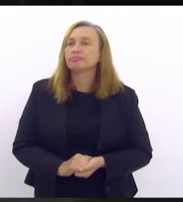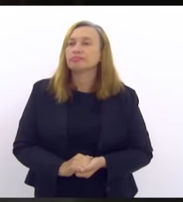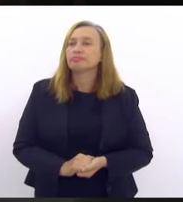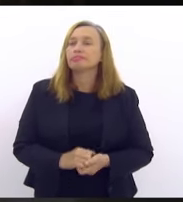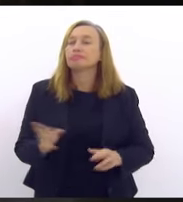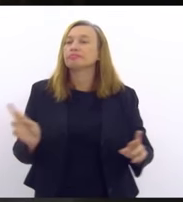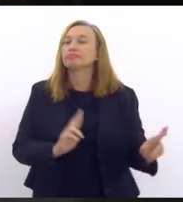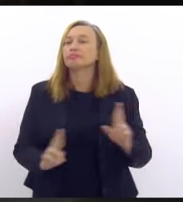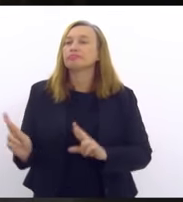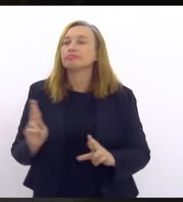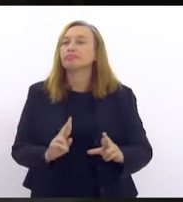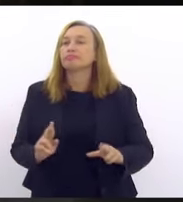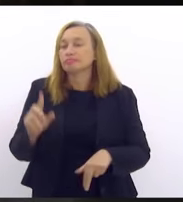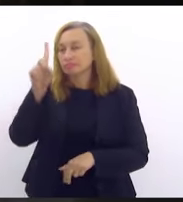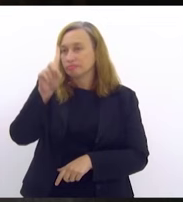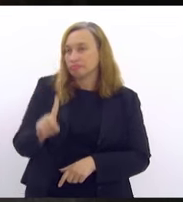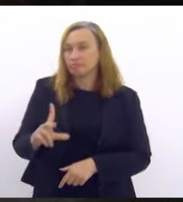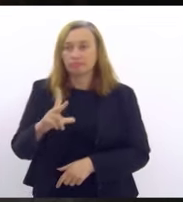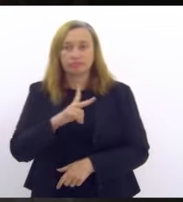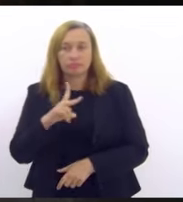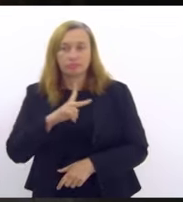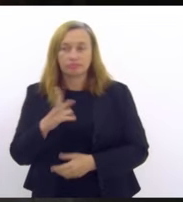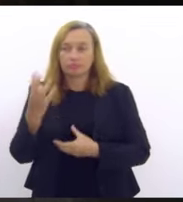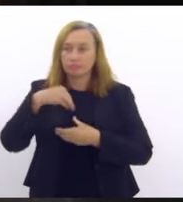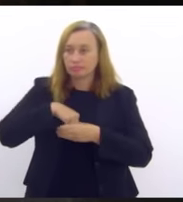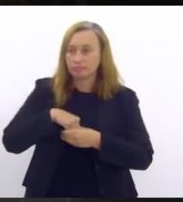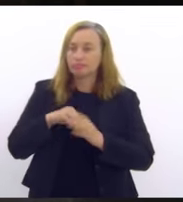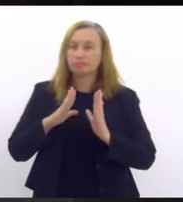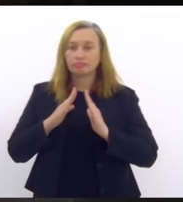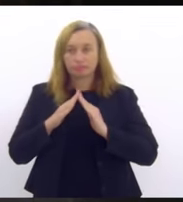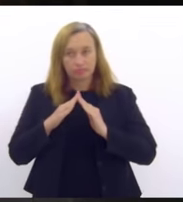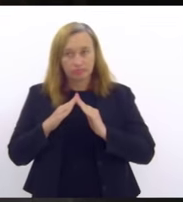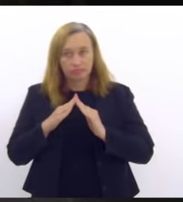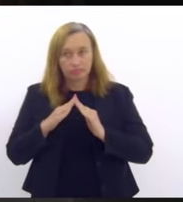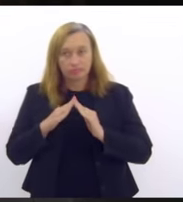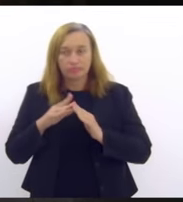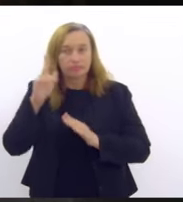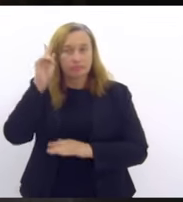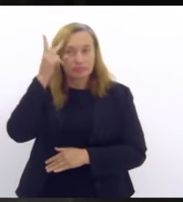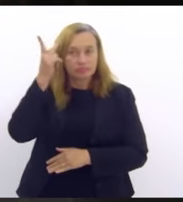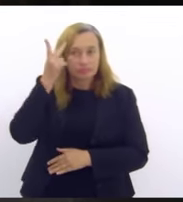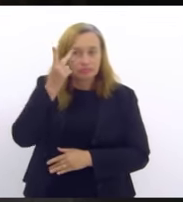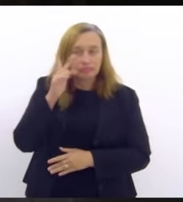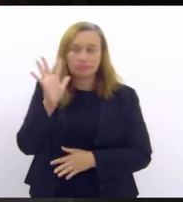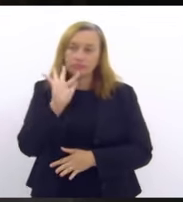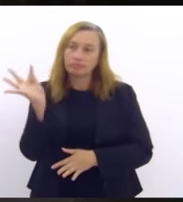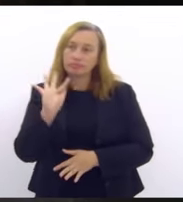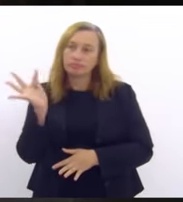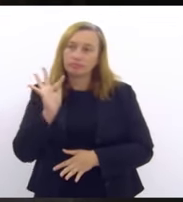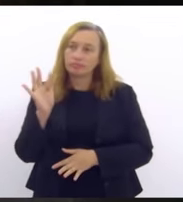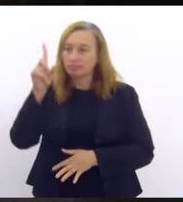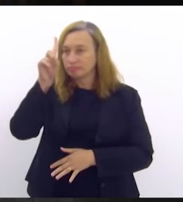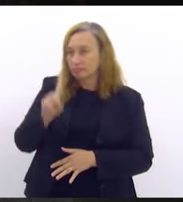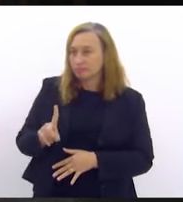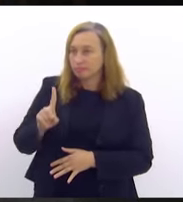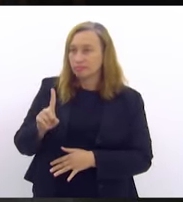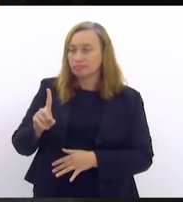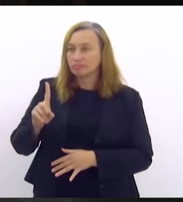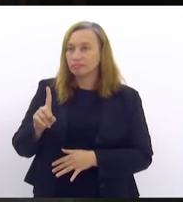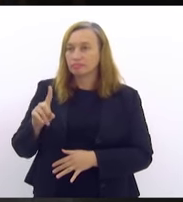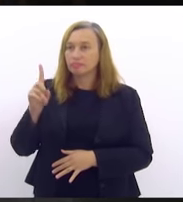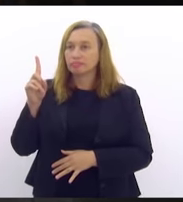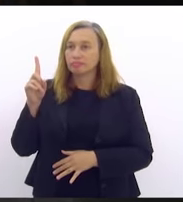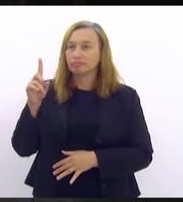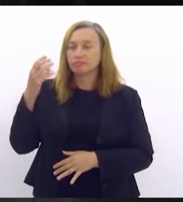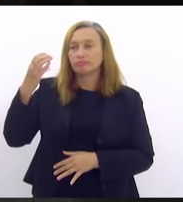relacionado ao direito privado dentro de nossa casa a histórica Faculdade de Direito de Niterói foi agregado ao